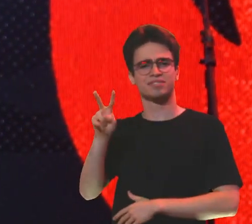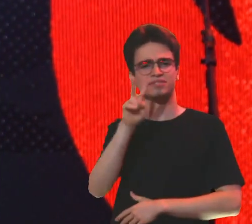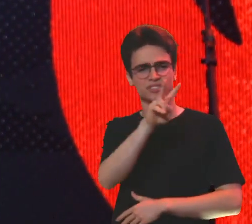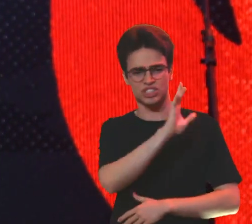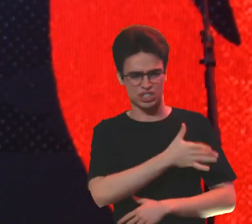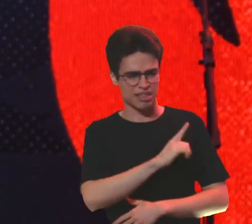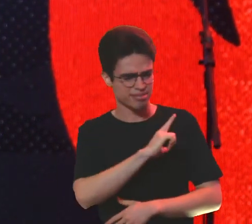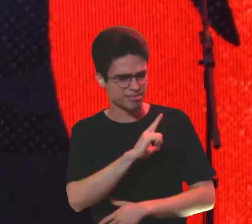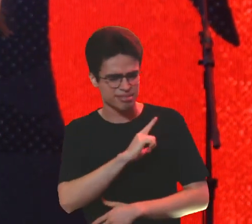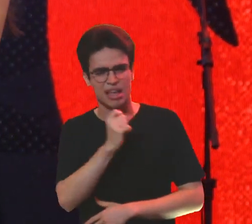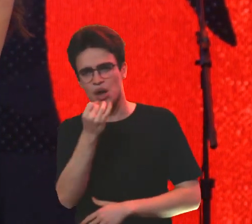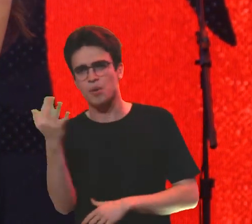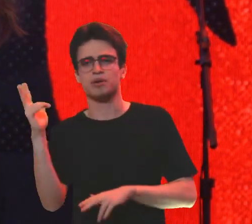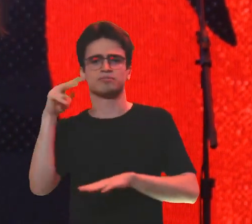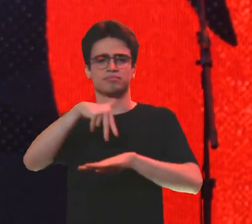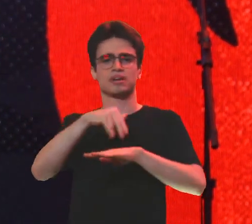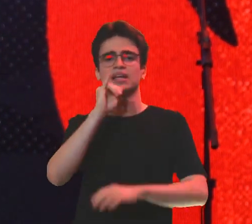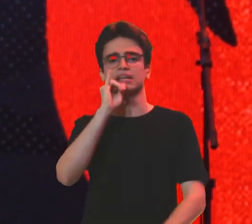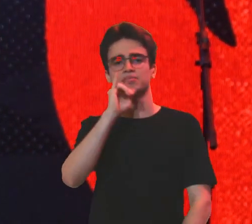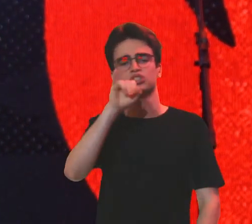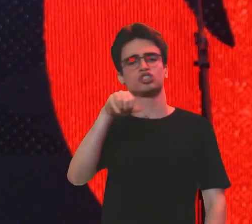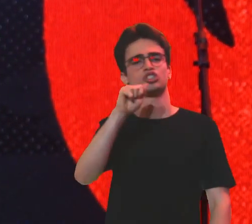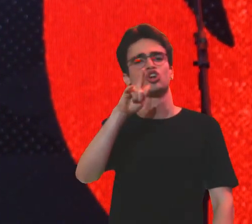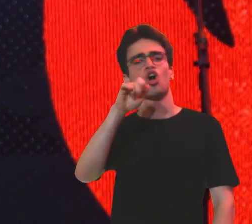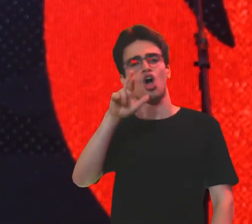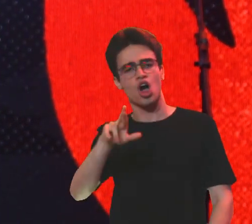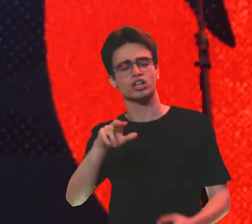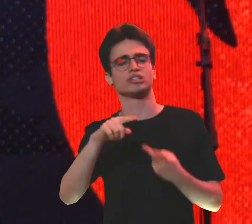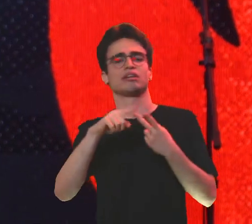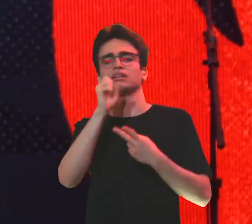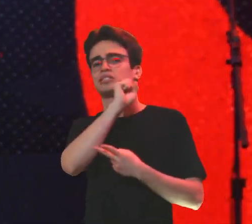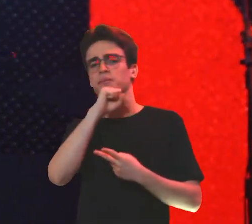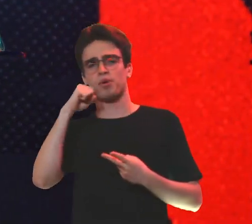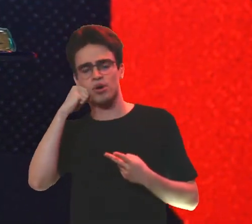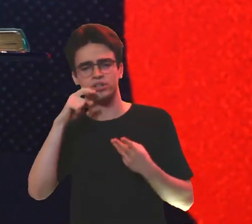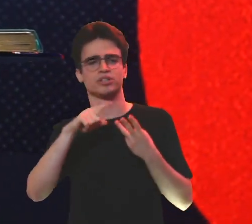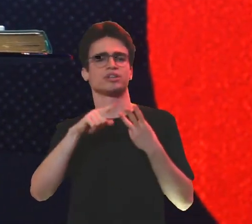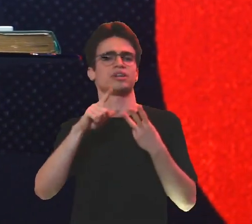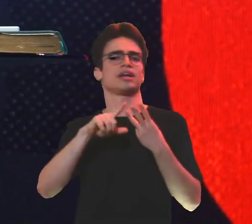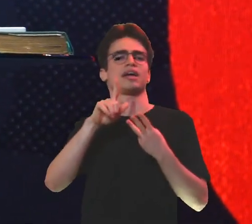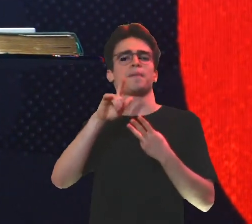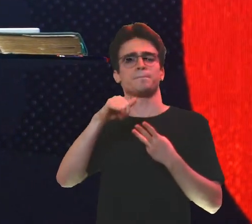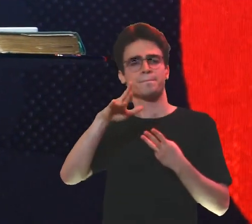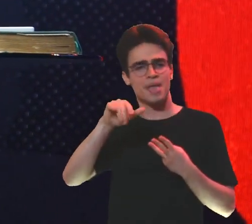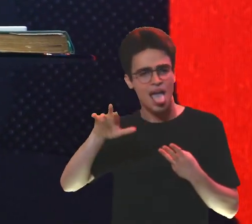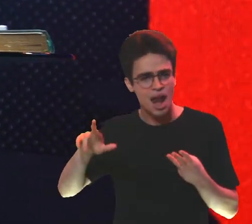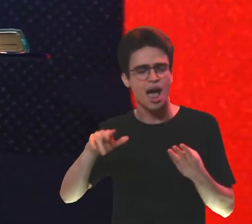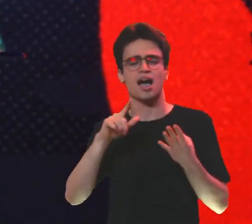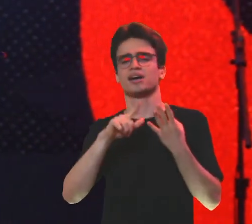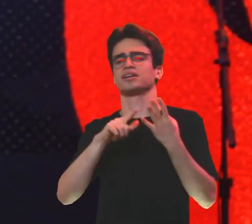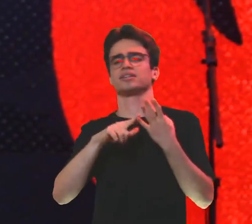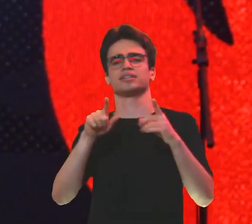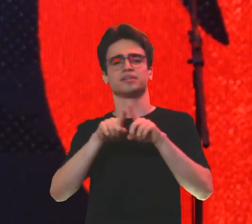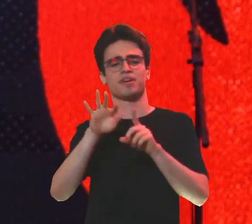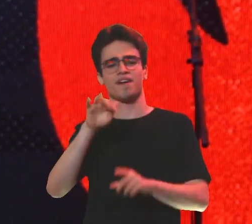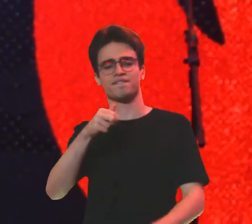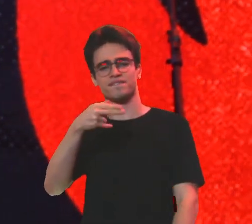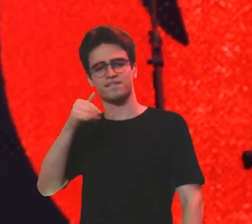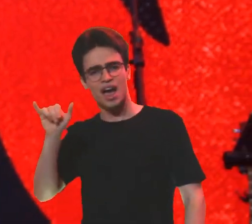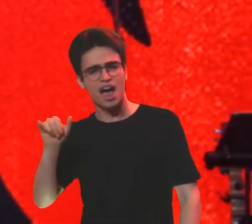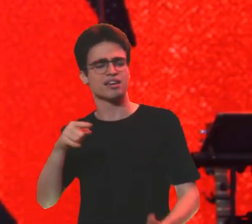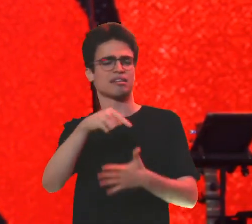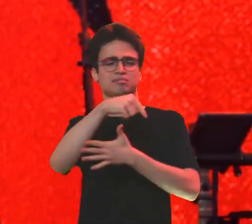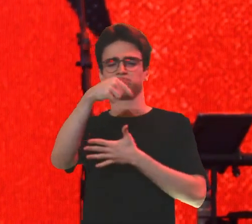deles, mas nós temos George Miller, Hudson Taylor, Charles Spurgeon, John Stott, Corrie ten Boom, Fanny Crosby